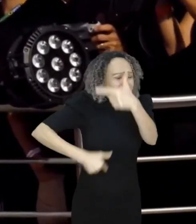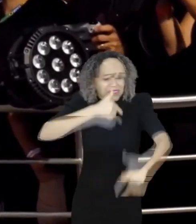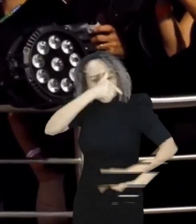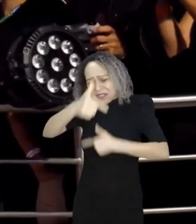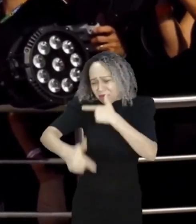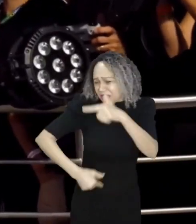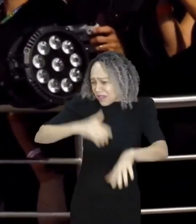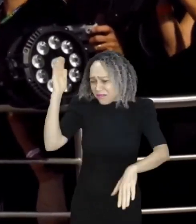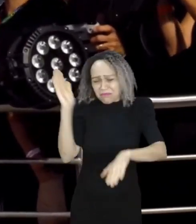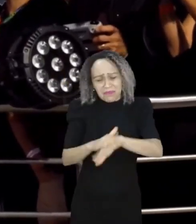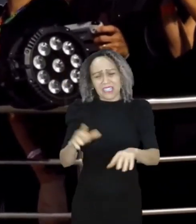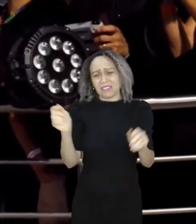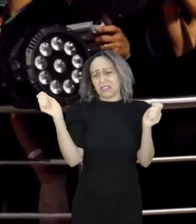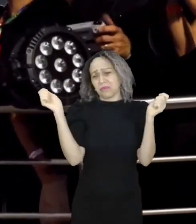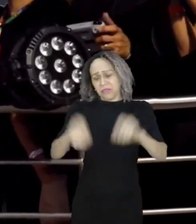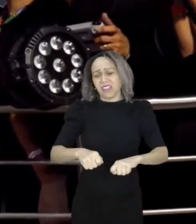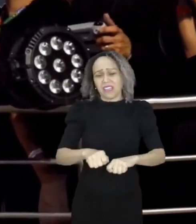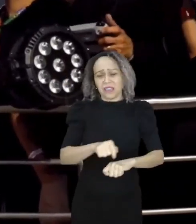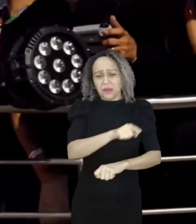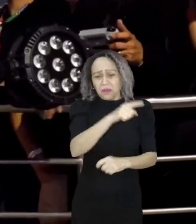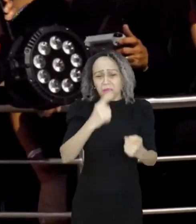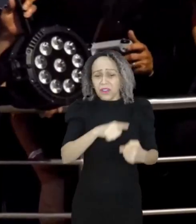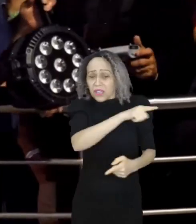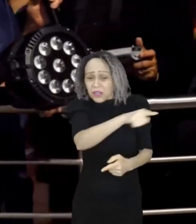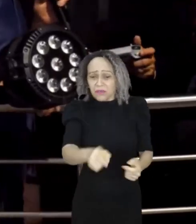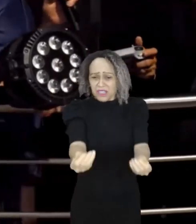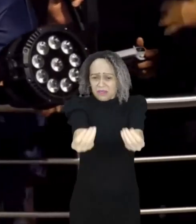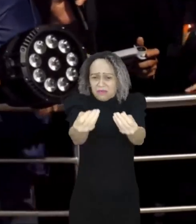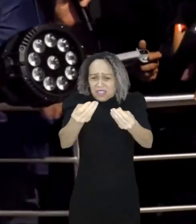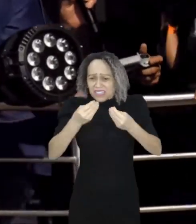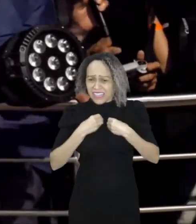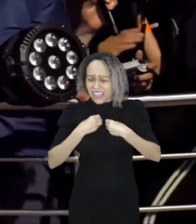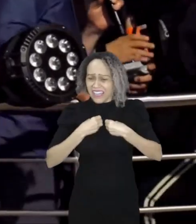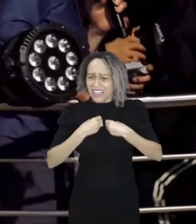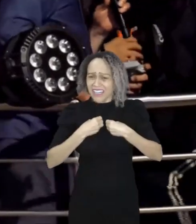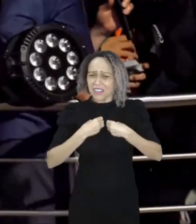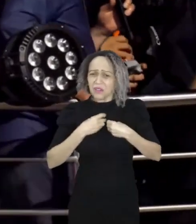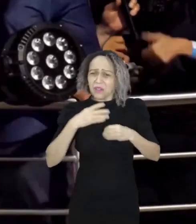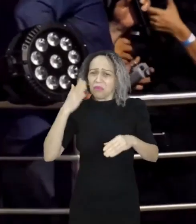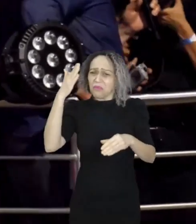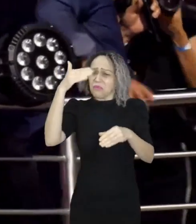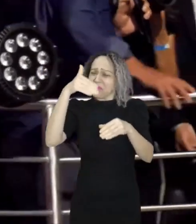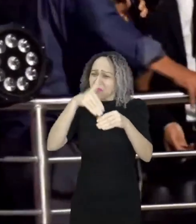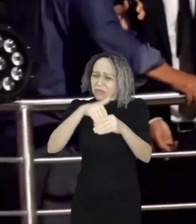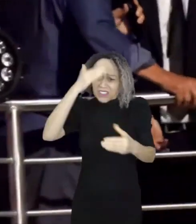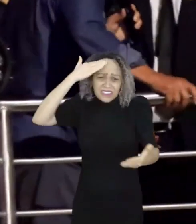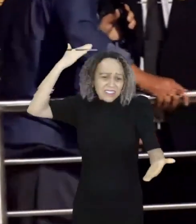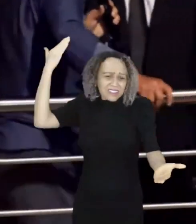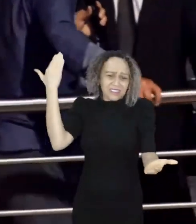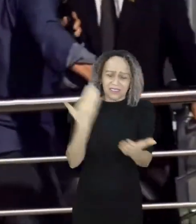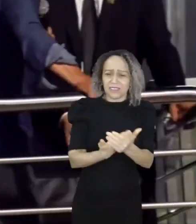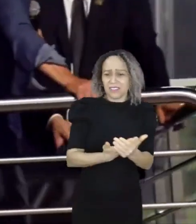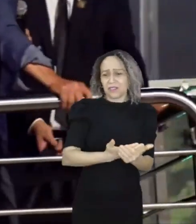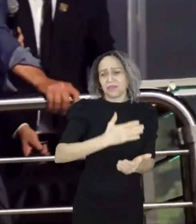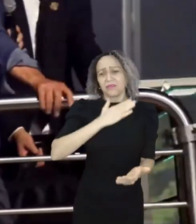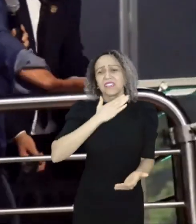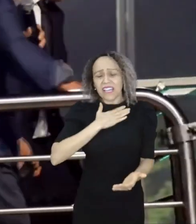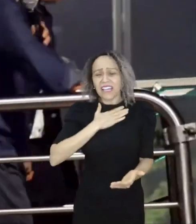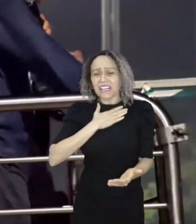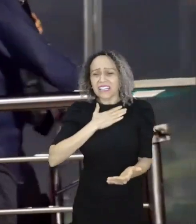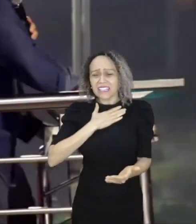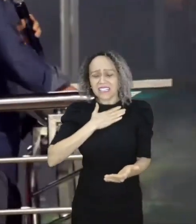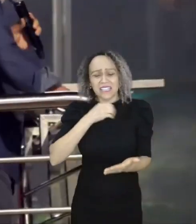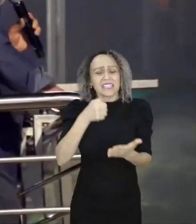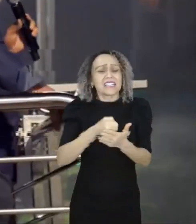puder, porque o que vocês me deram como voto de confiança exige de mim respeito a